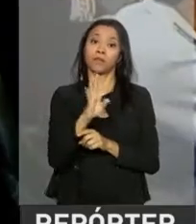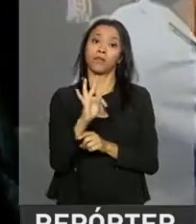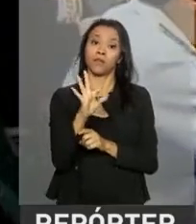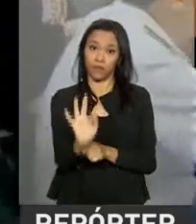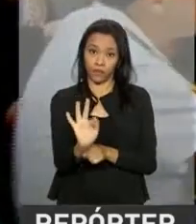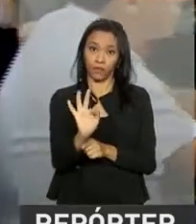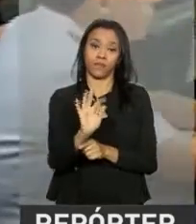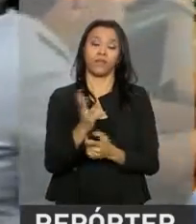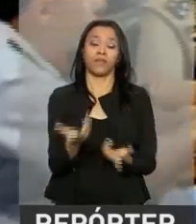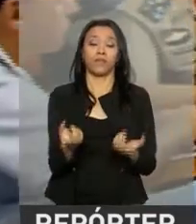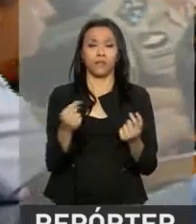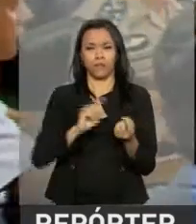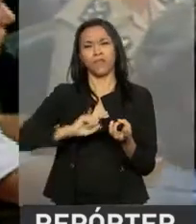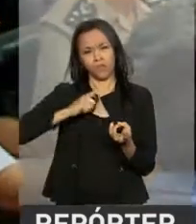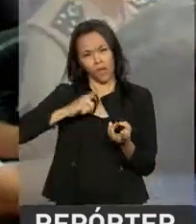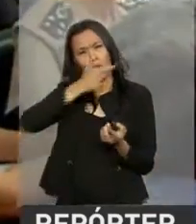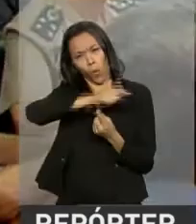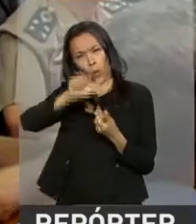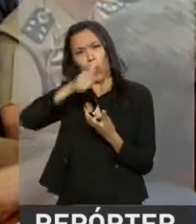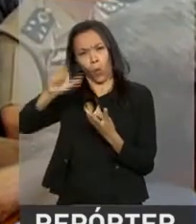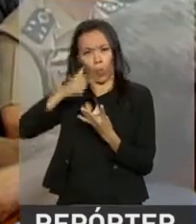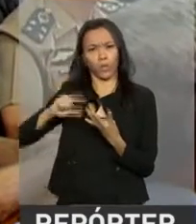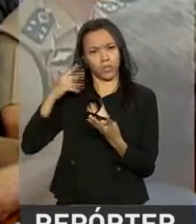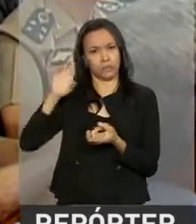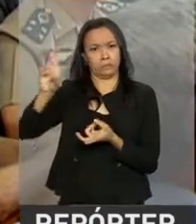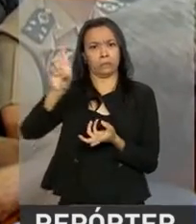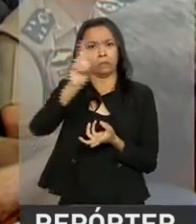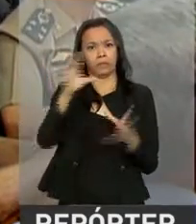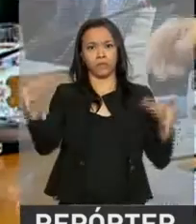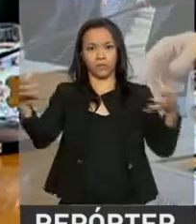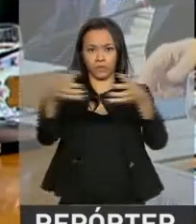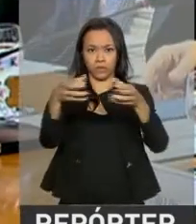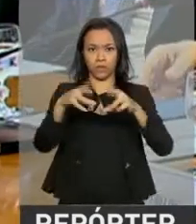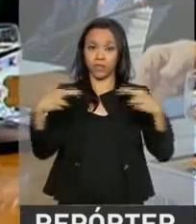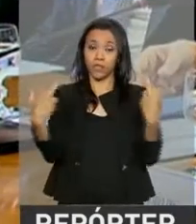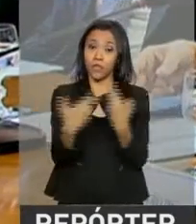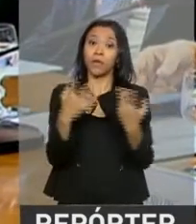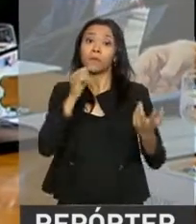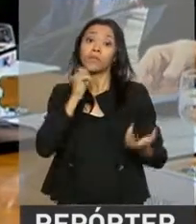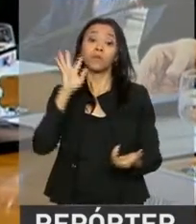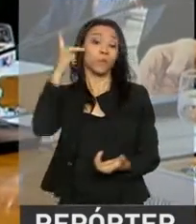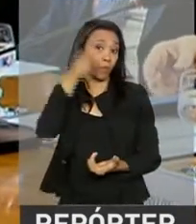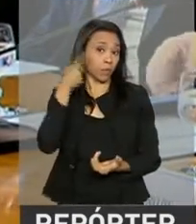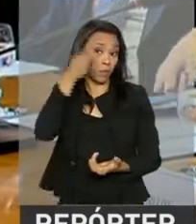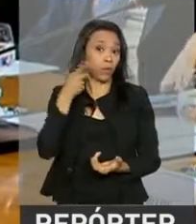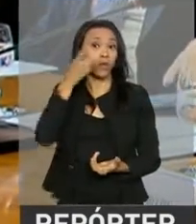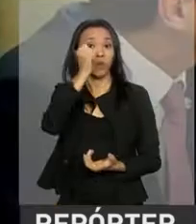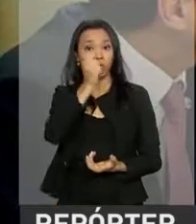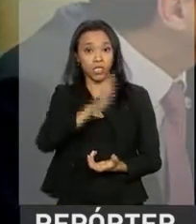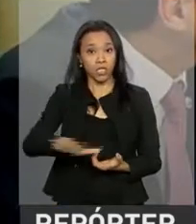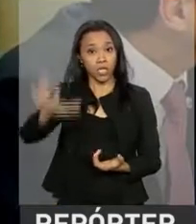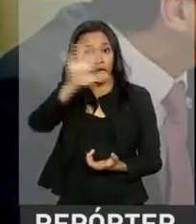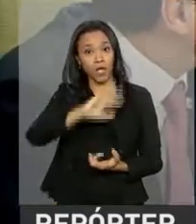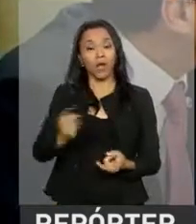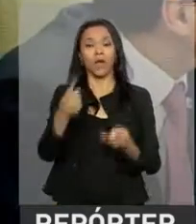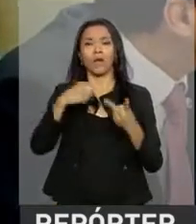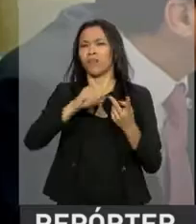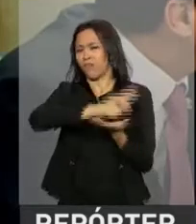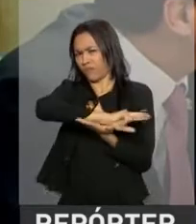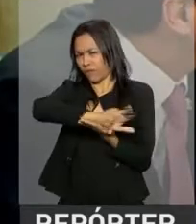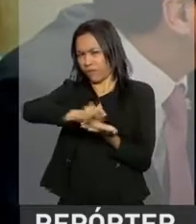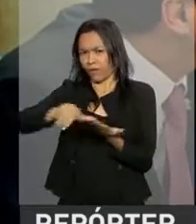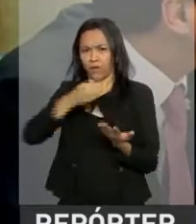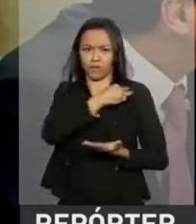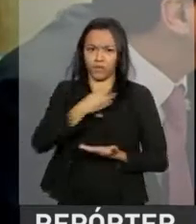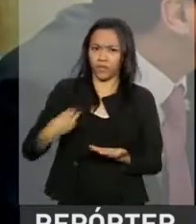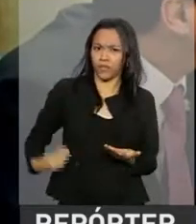Lúcia. Outras autoridades também participam do encontro, como o procurador-geral da República, Rodrigo Janot, e vários